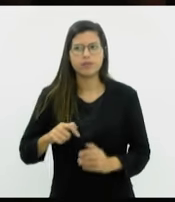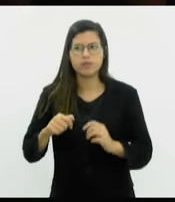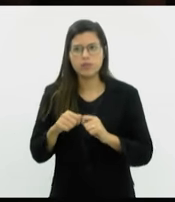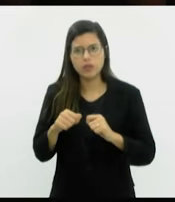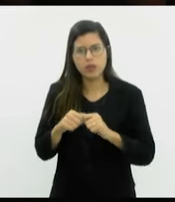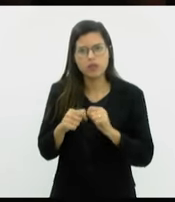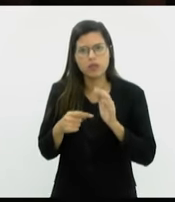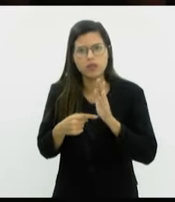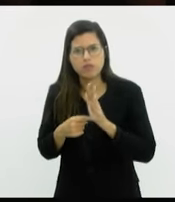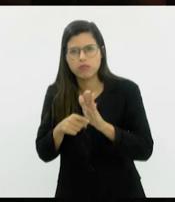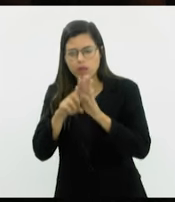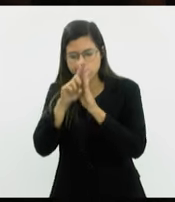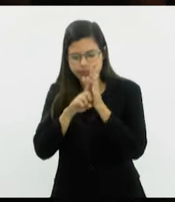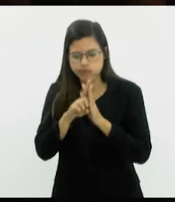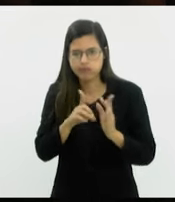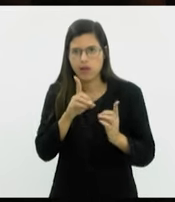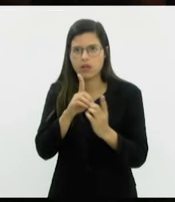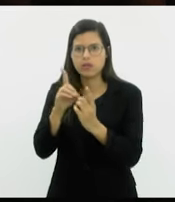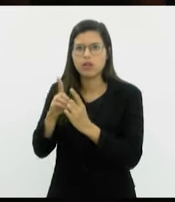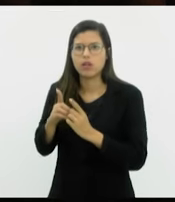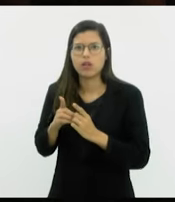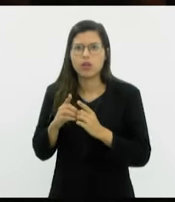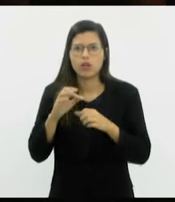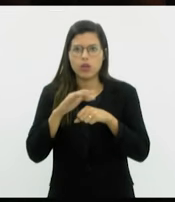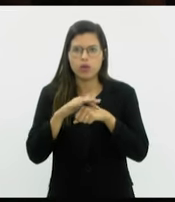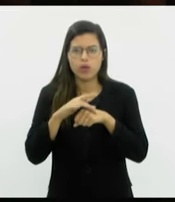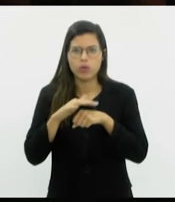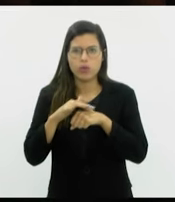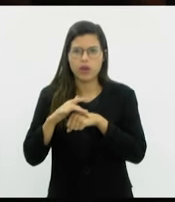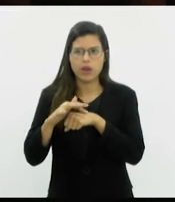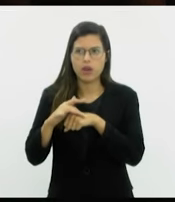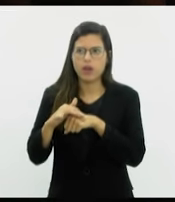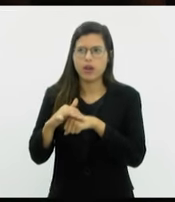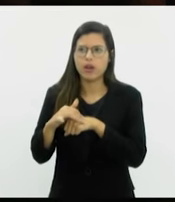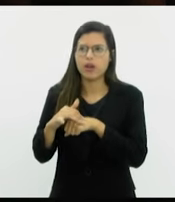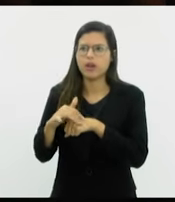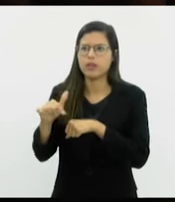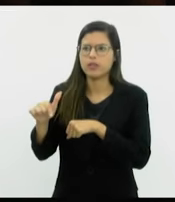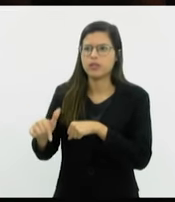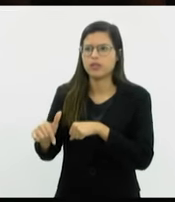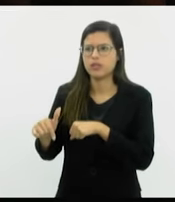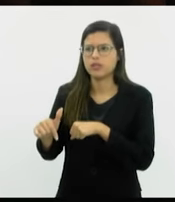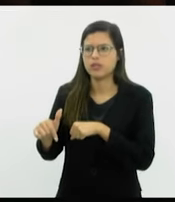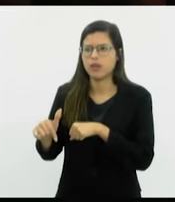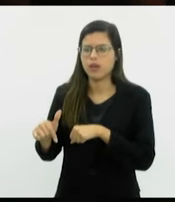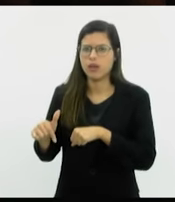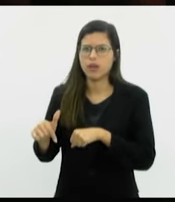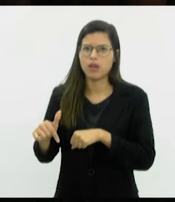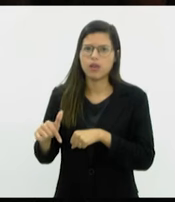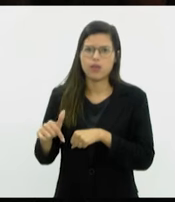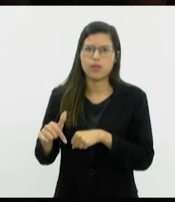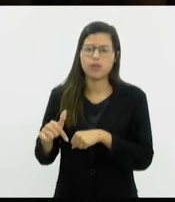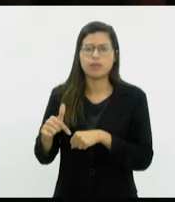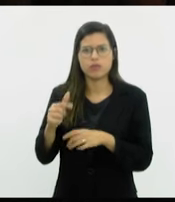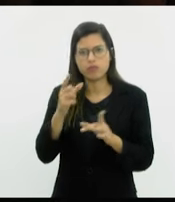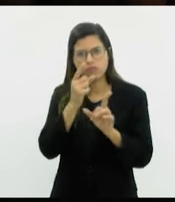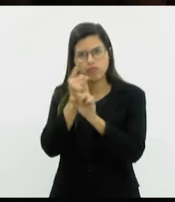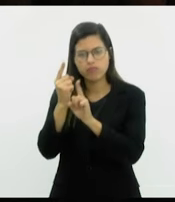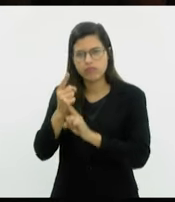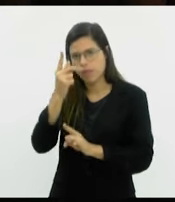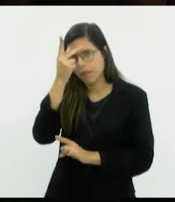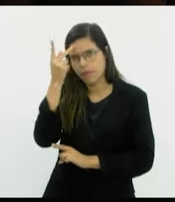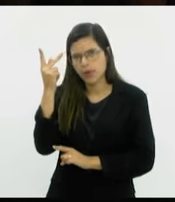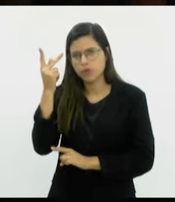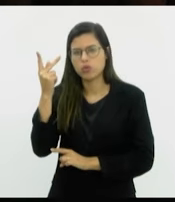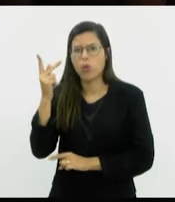doenças ou dos diagnósticos no seu período inicial. Em Italva tem dado muito certo, foi-se identificado pessoas com início